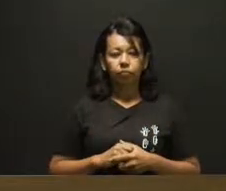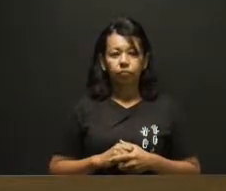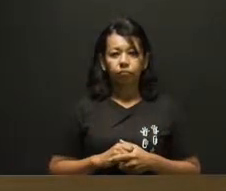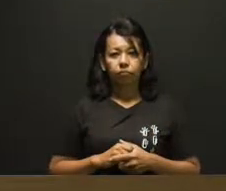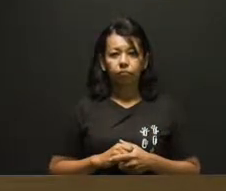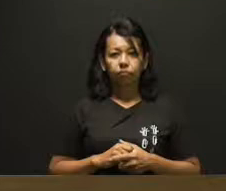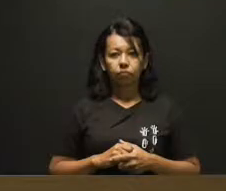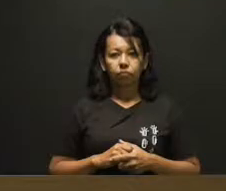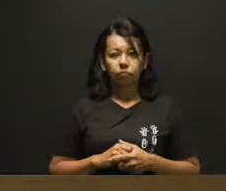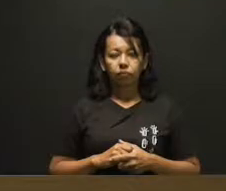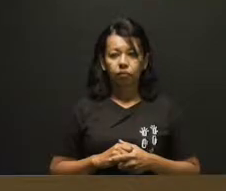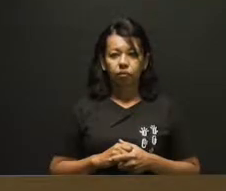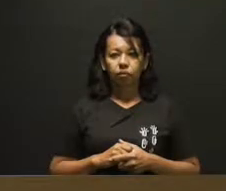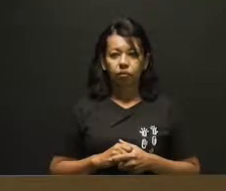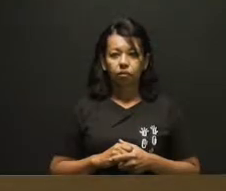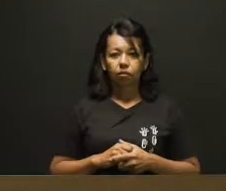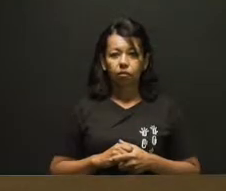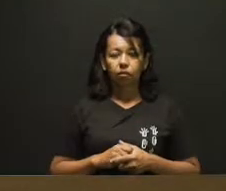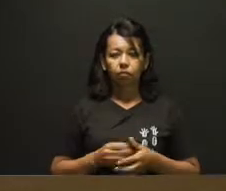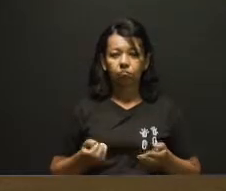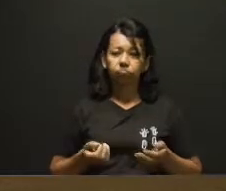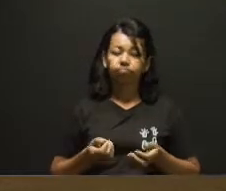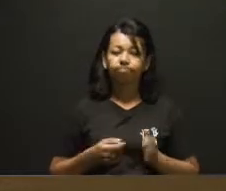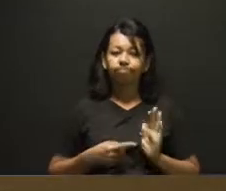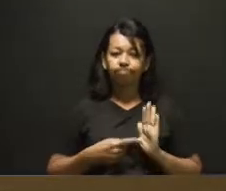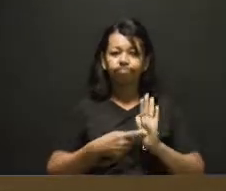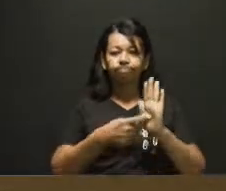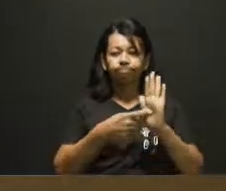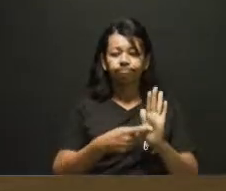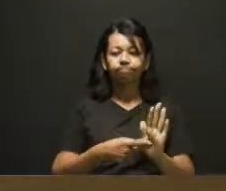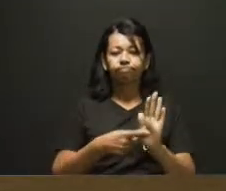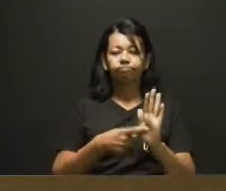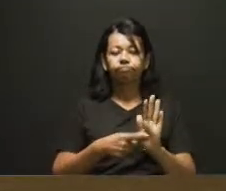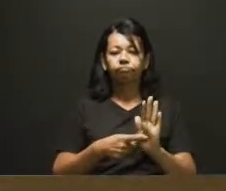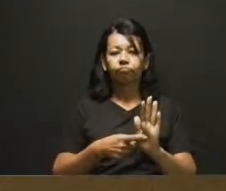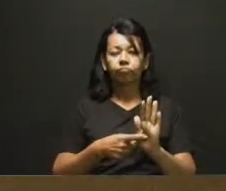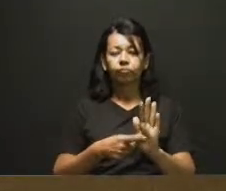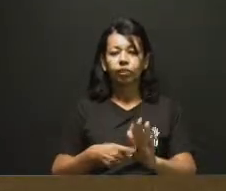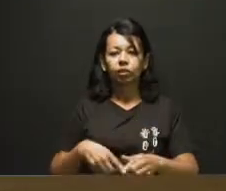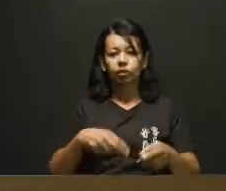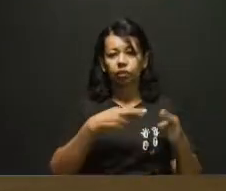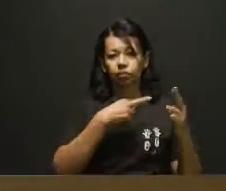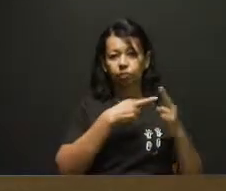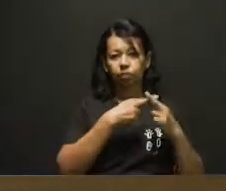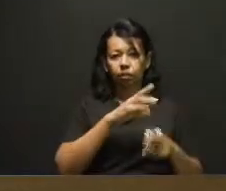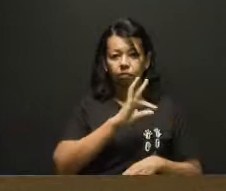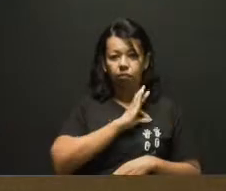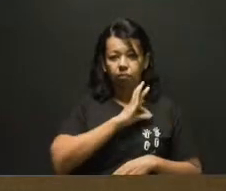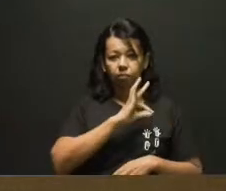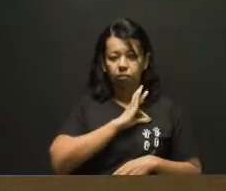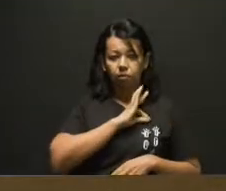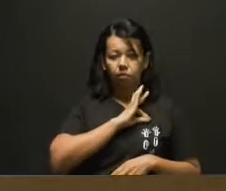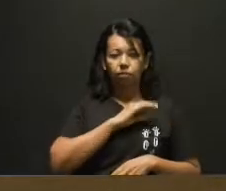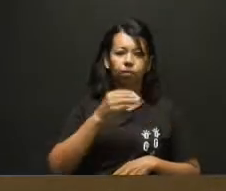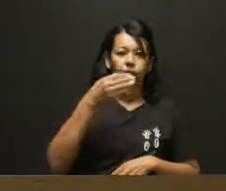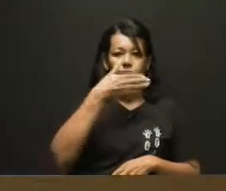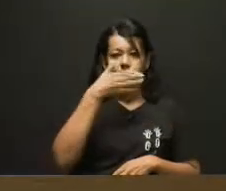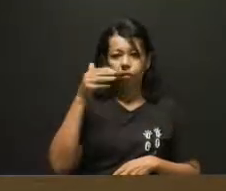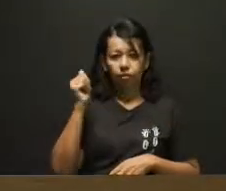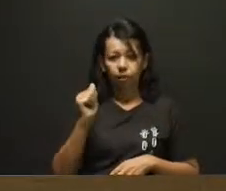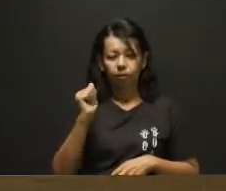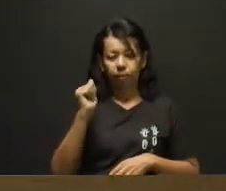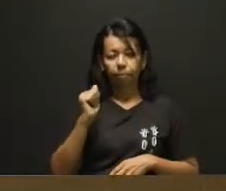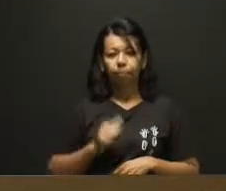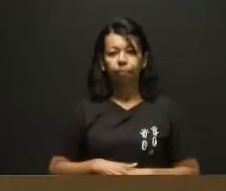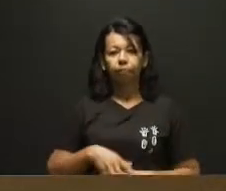nossos superiores aqui na polícia civil e realmente aperfeiçoar o atendimento é a presidente